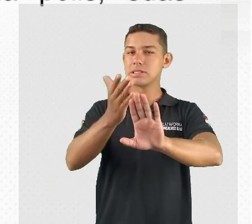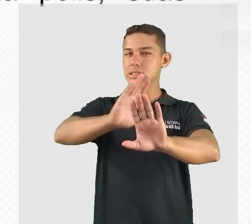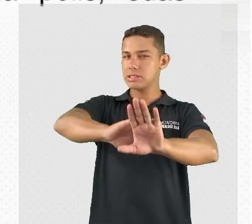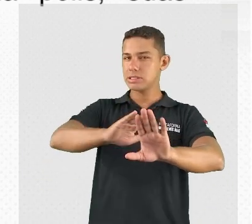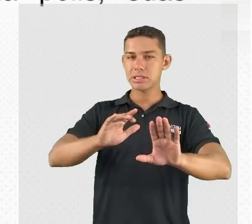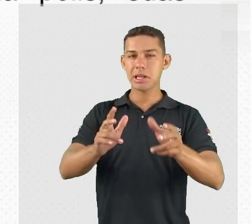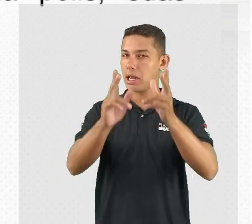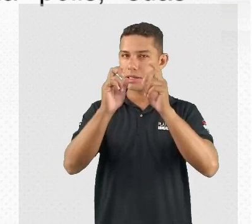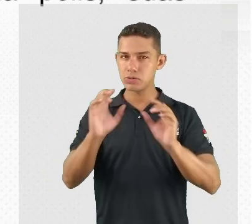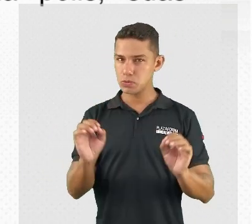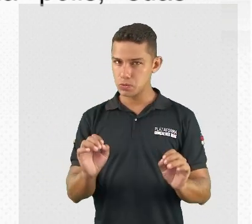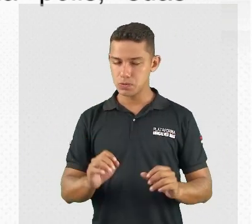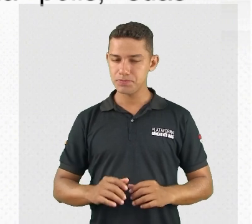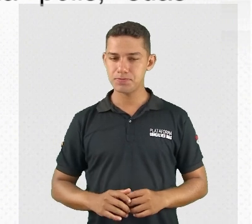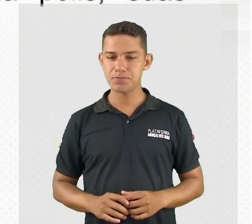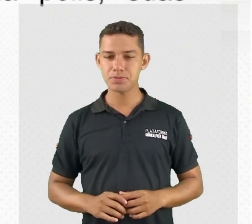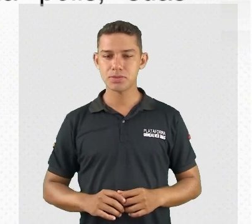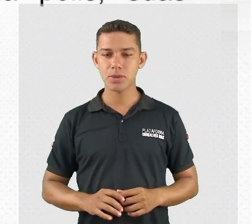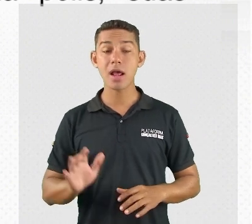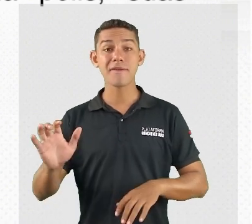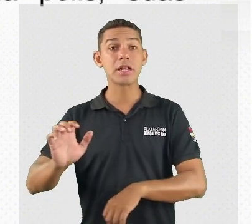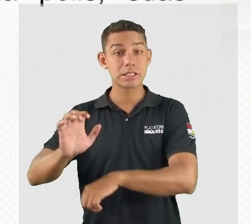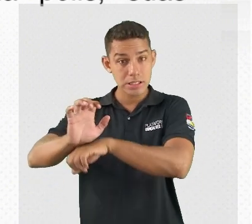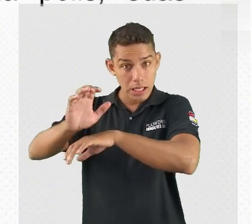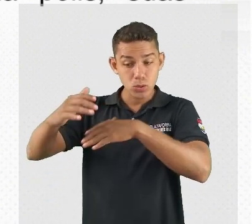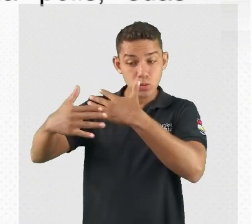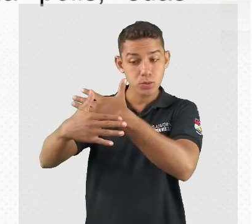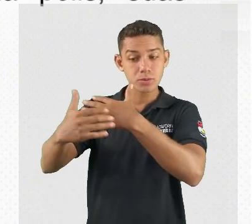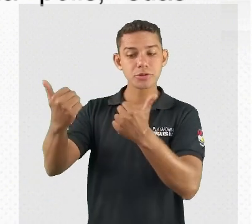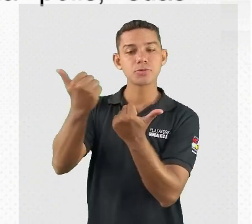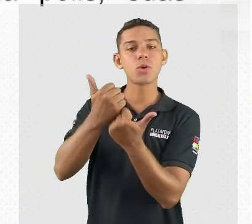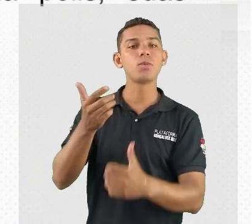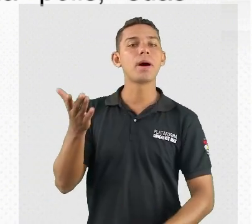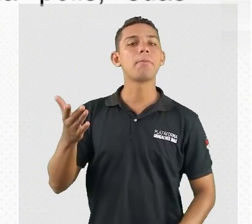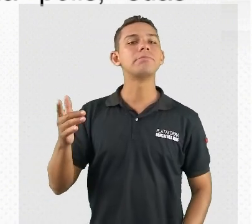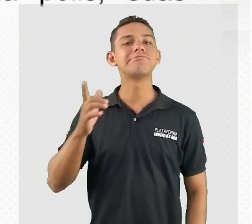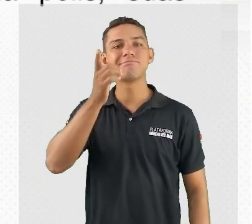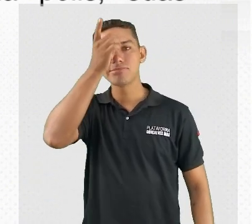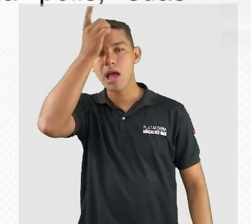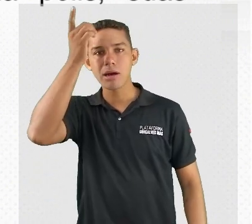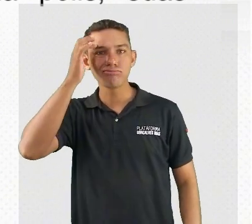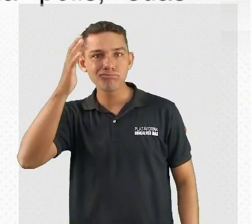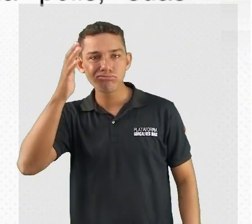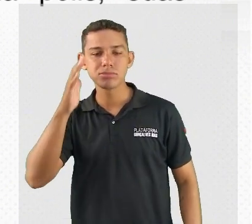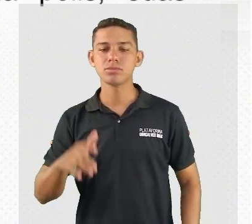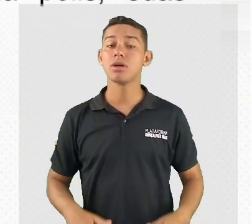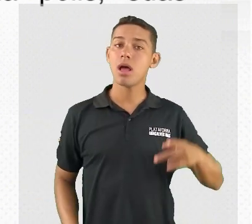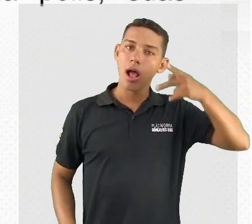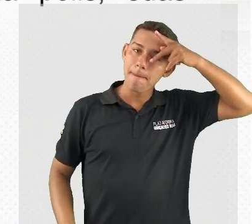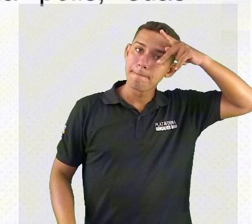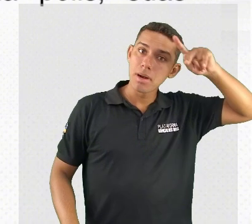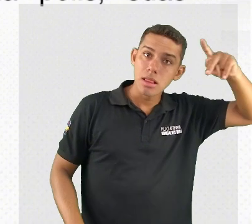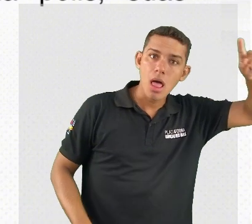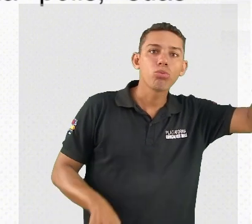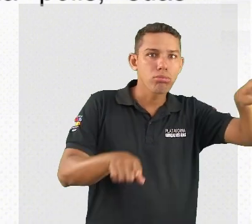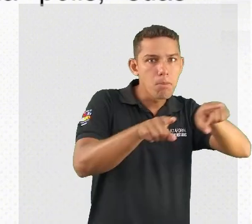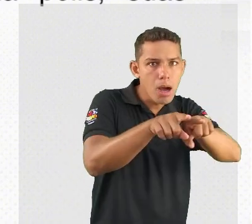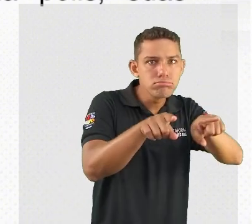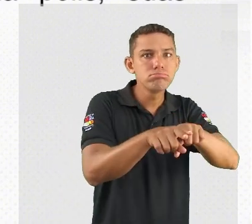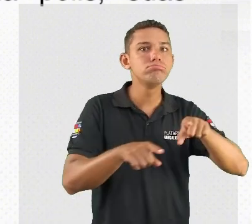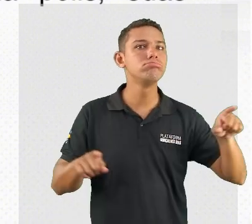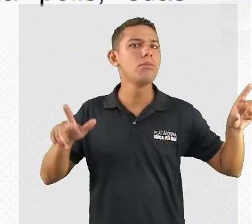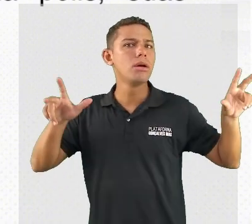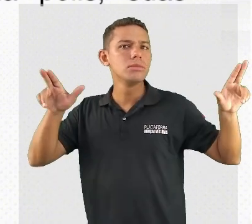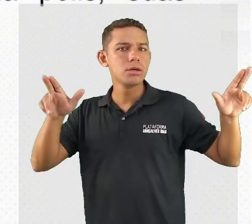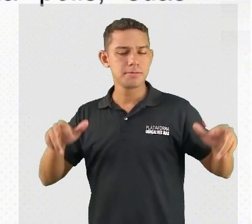passar batido. Ele está falando de um estado ideal, né, e o Platão também está falando de um estado ideal. A gente